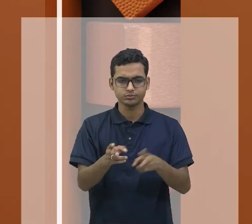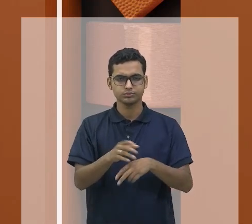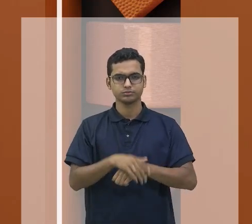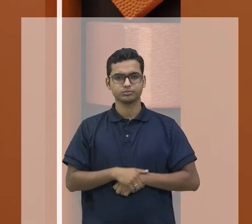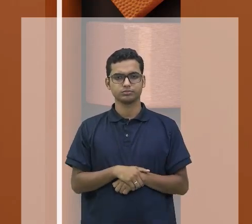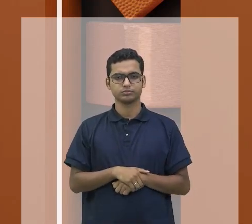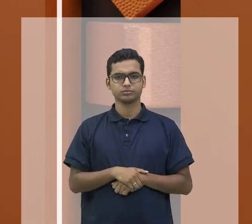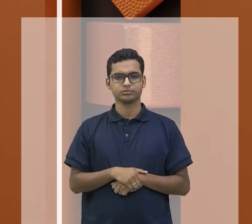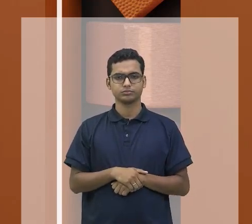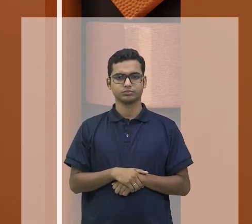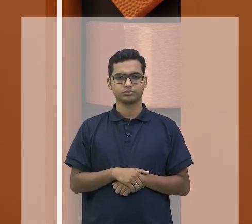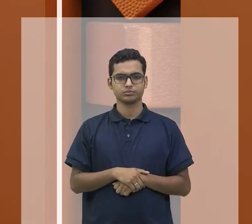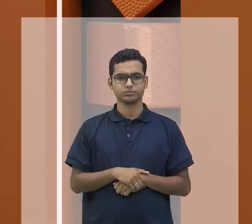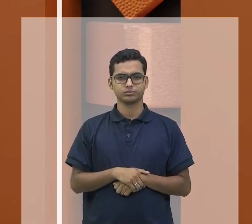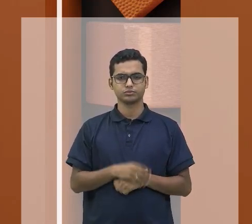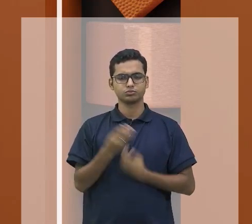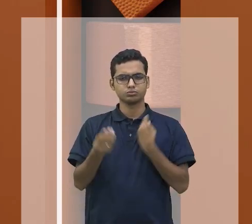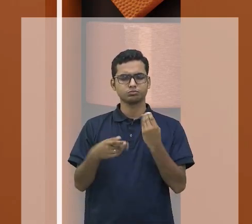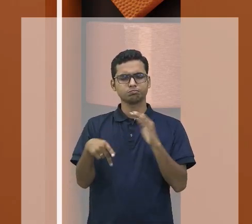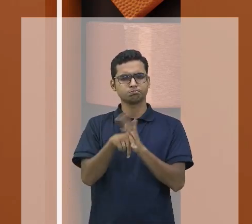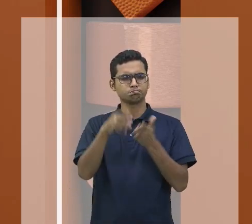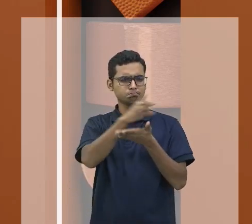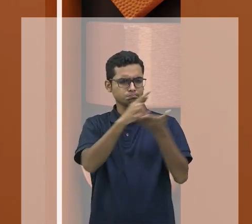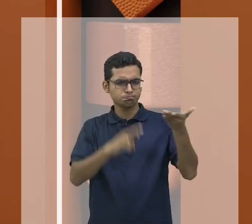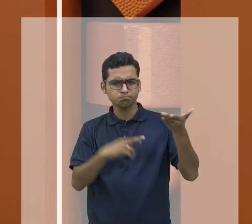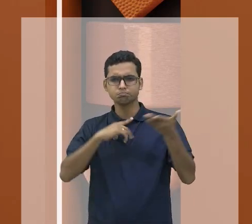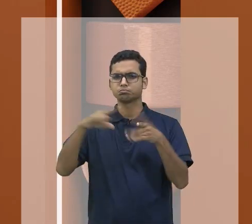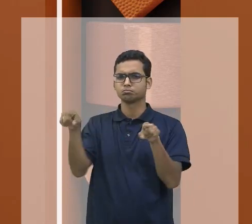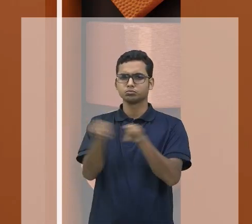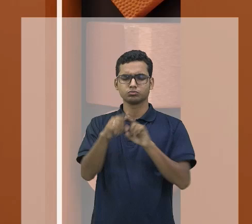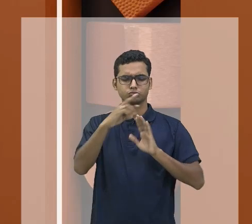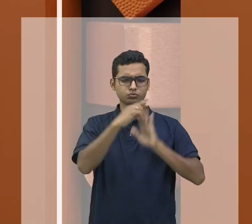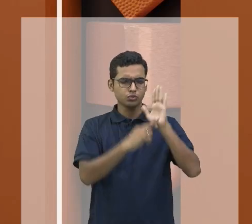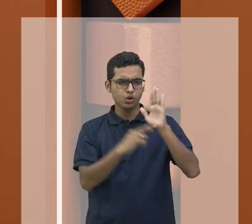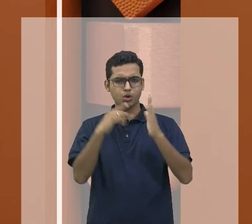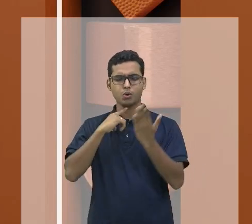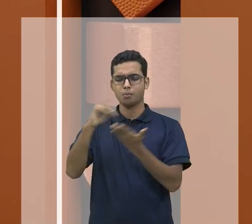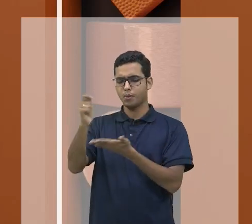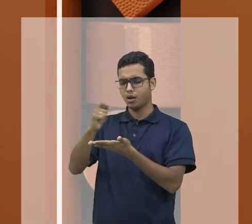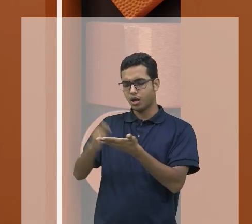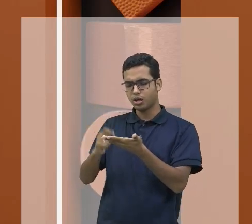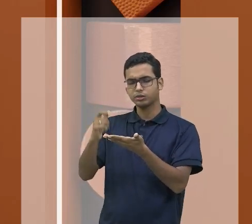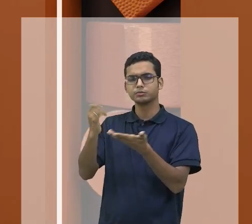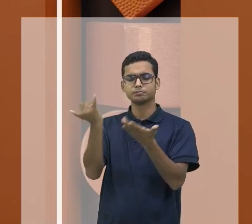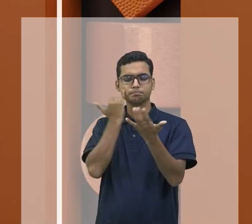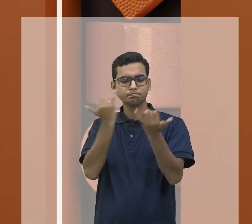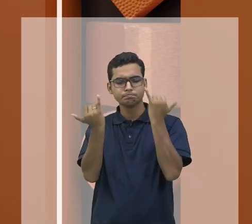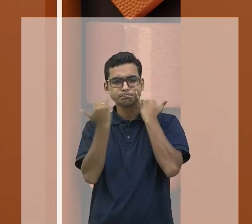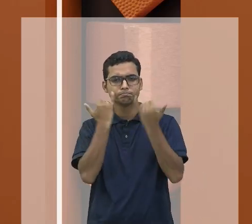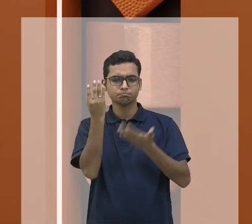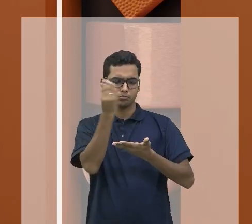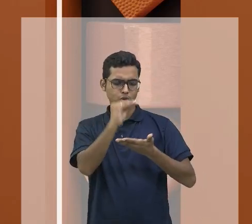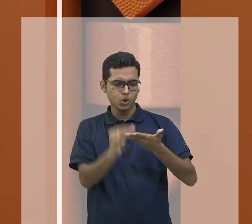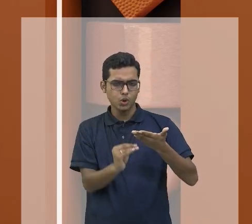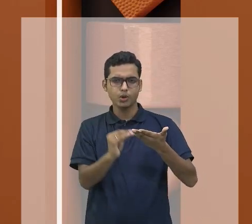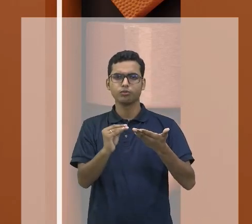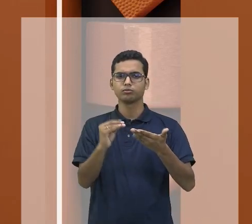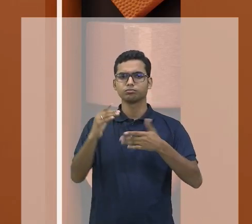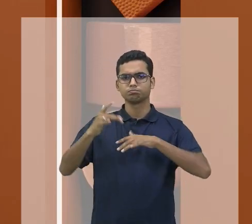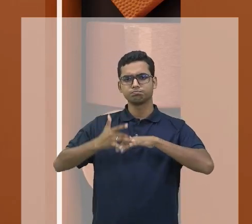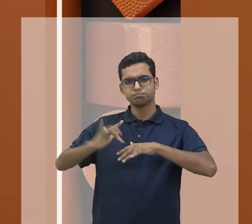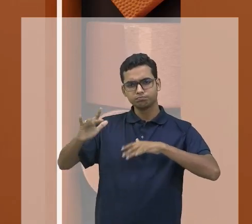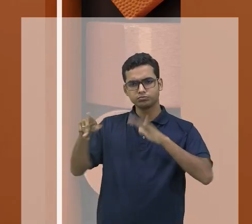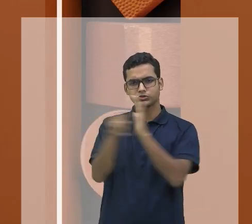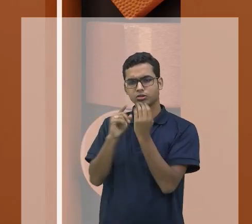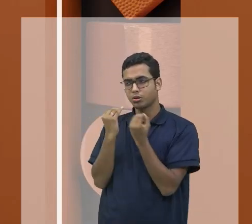certo? Como se fizesse, então, relatórios falando ali quem estava realmente dando todo, né, ali os tesouros para o